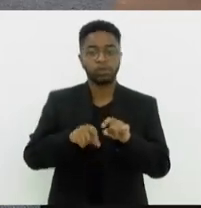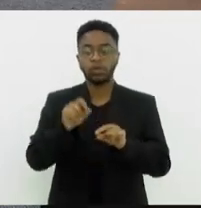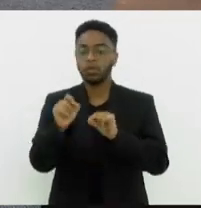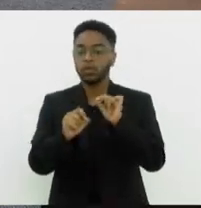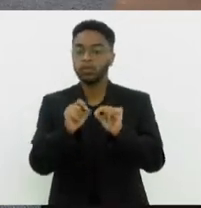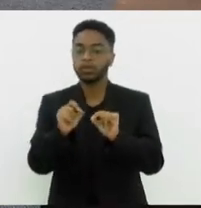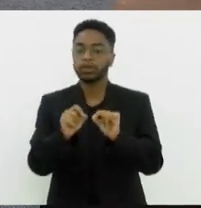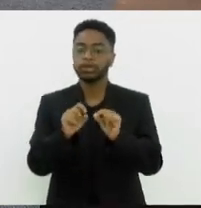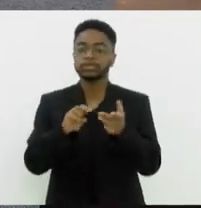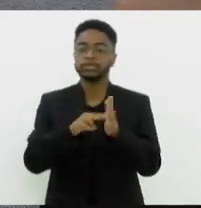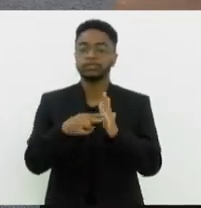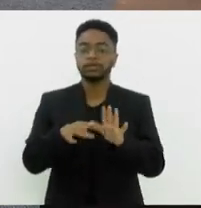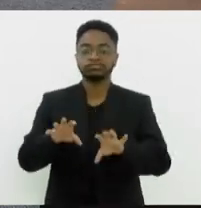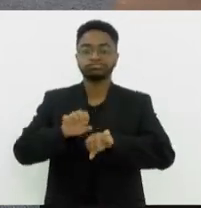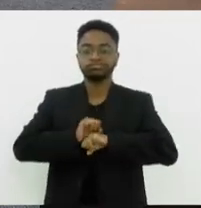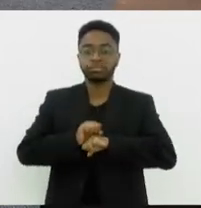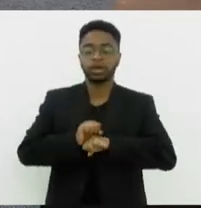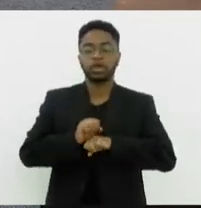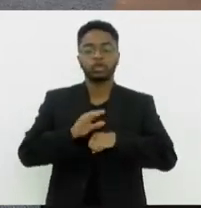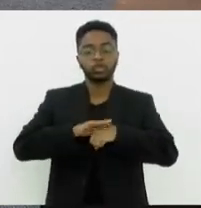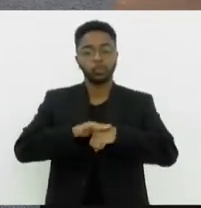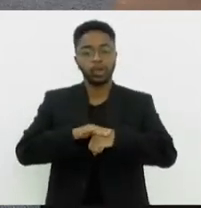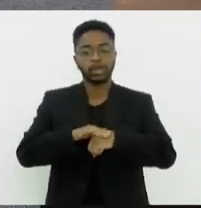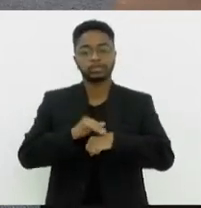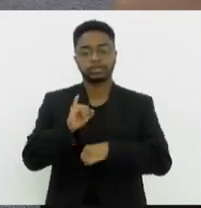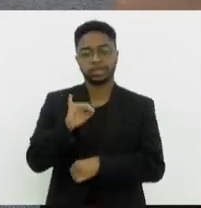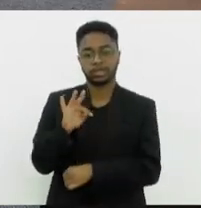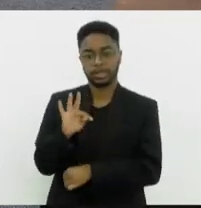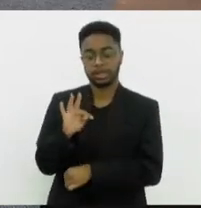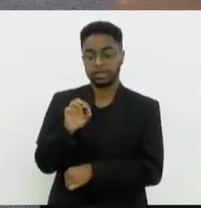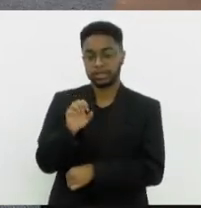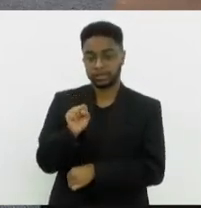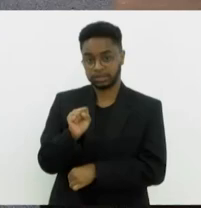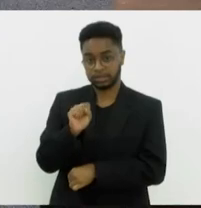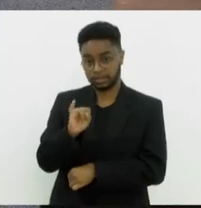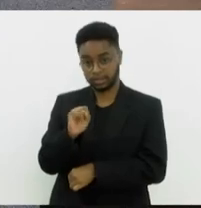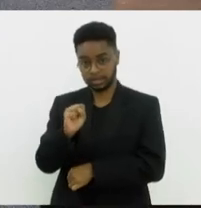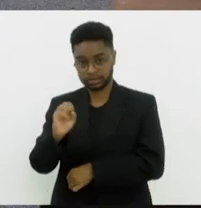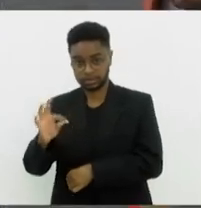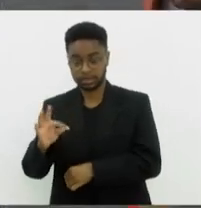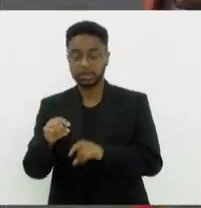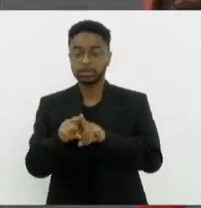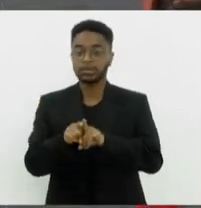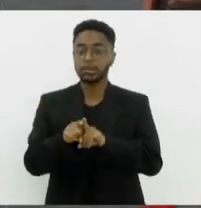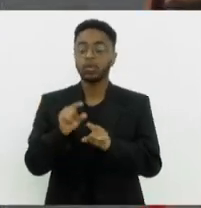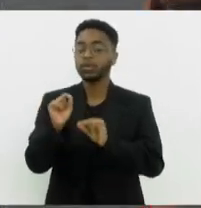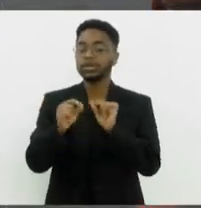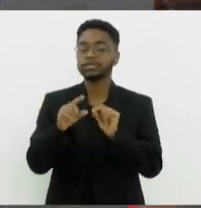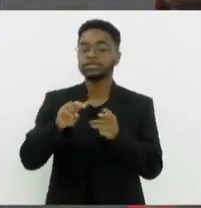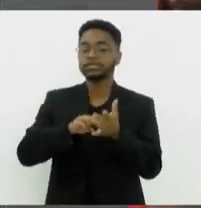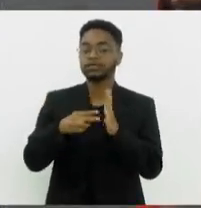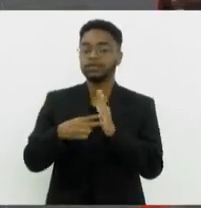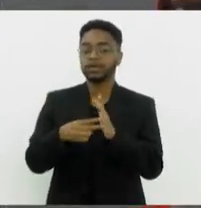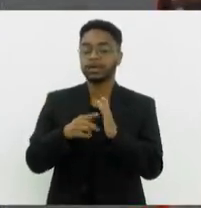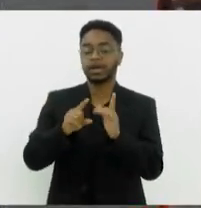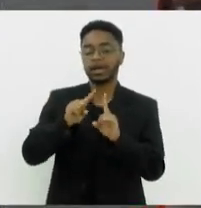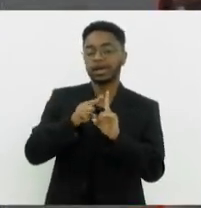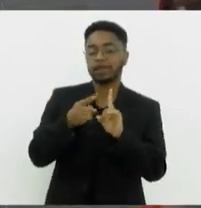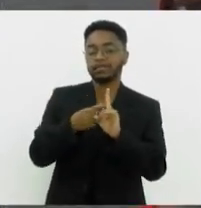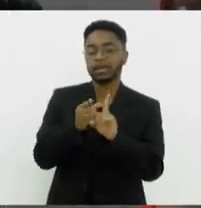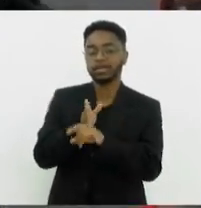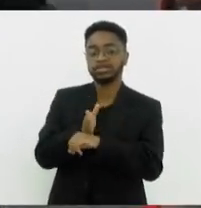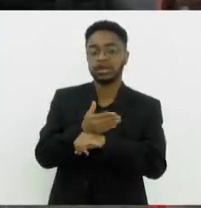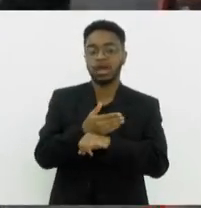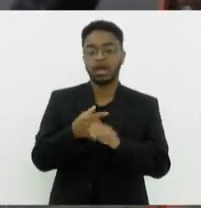é contrair uma DST, uma doença sexualmente transmissível, o que é uma gravidez precoce, tudo